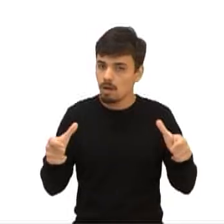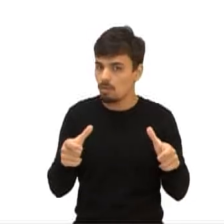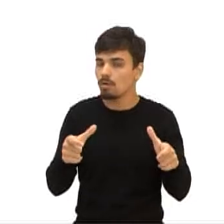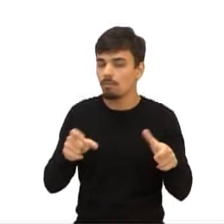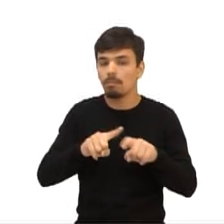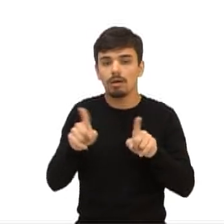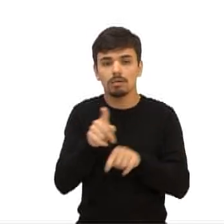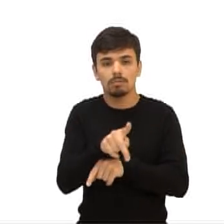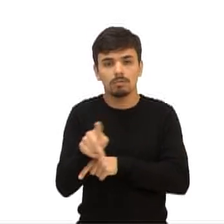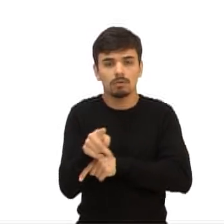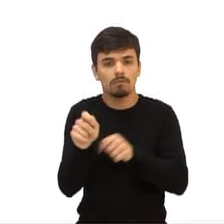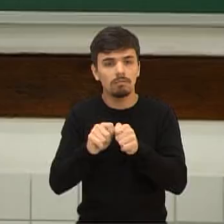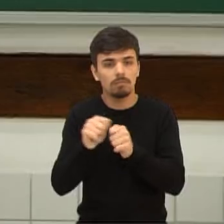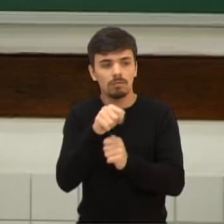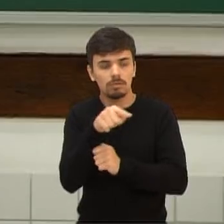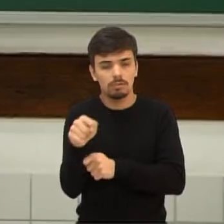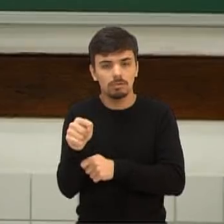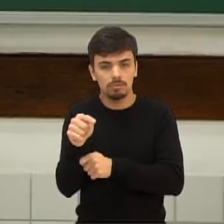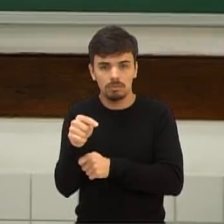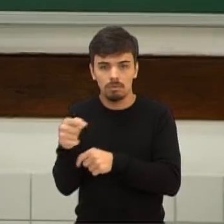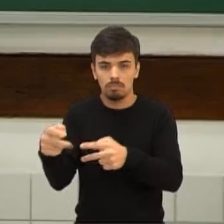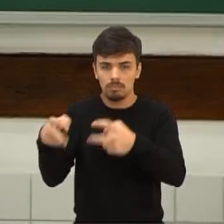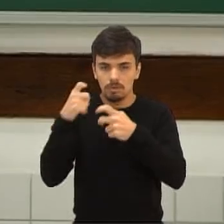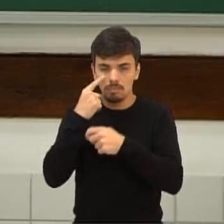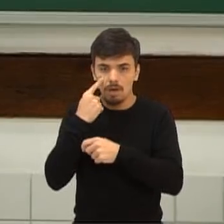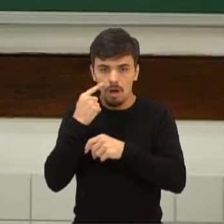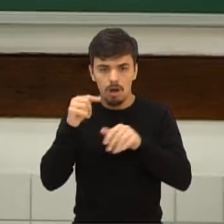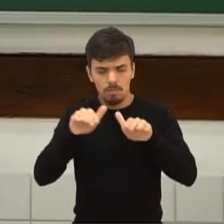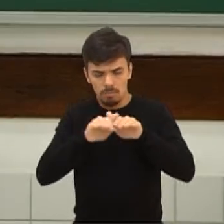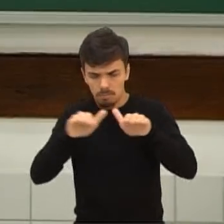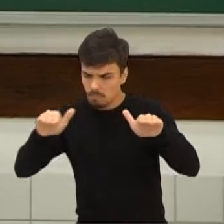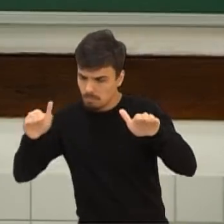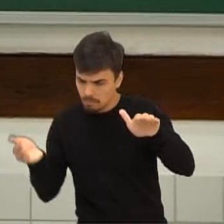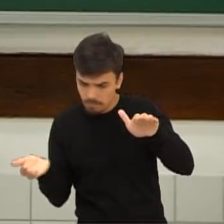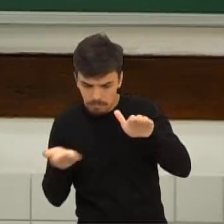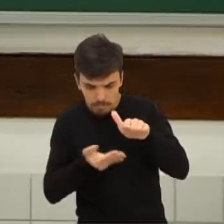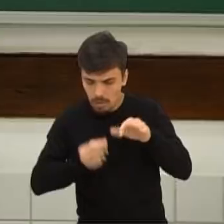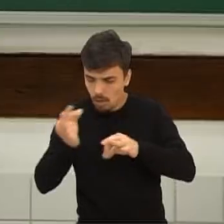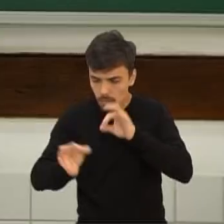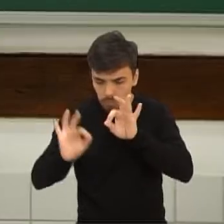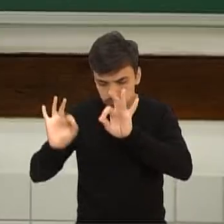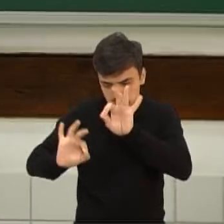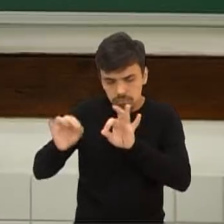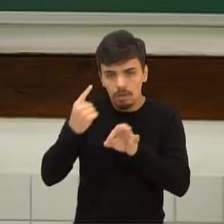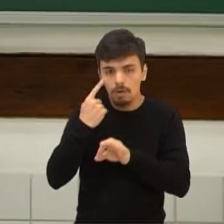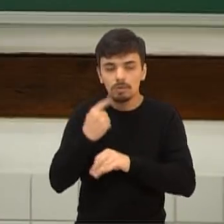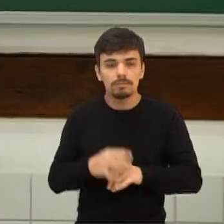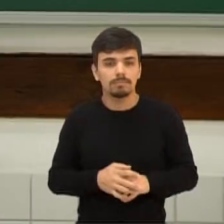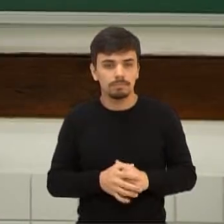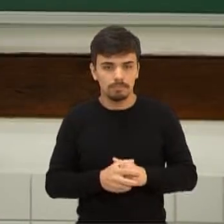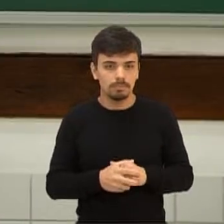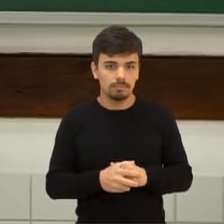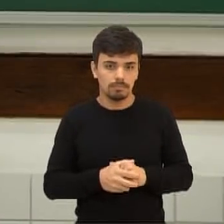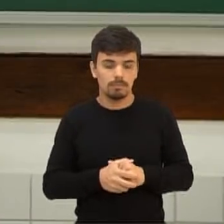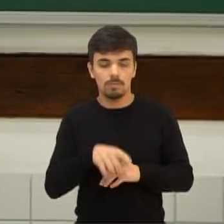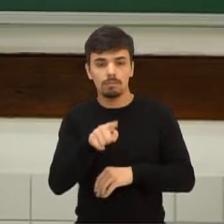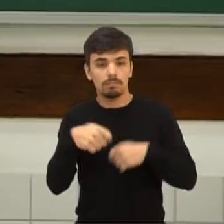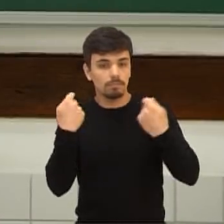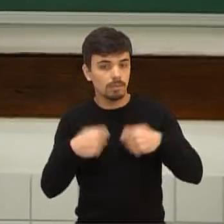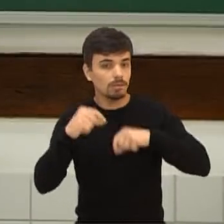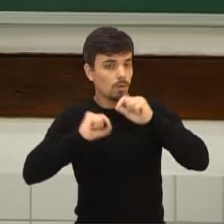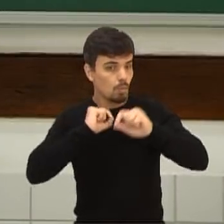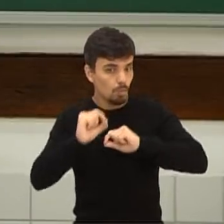fez aqui para vocês observarem a planificação, tá? Então, aqui o que a gente precisou? Vocês podem